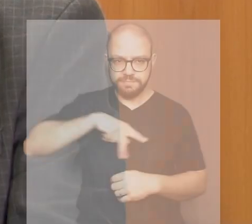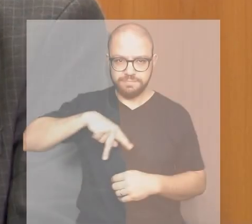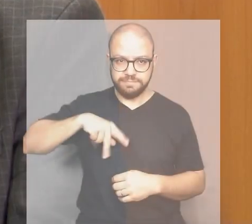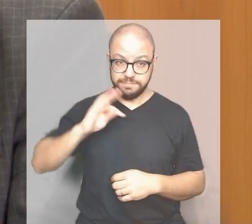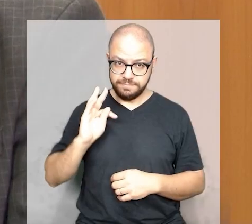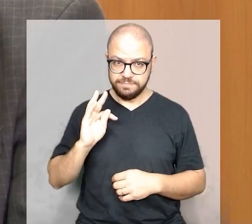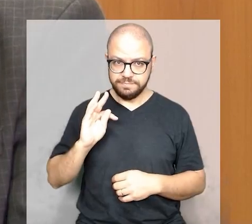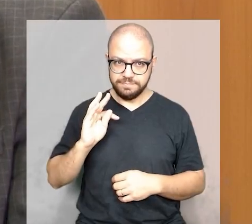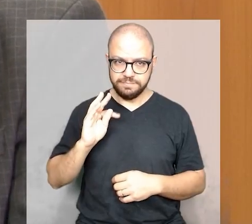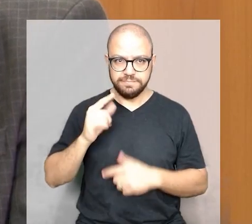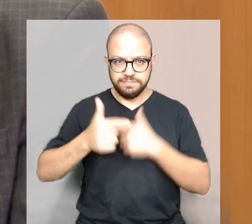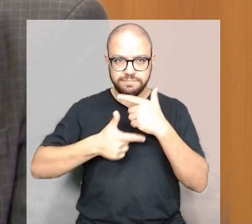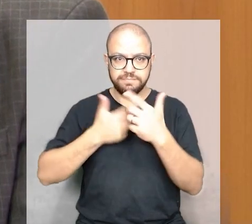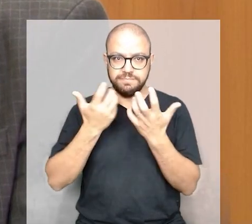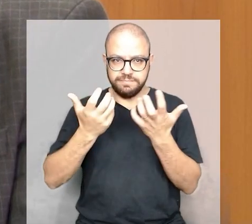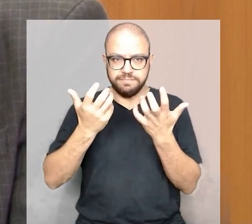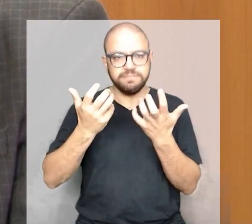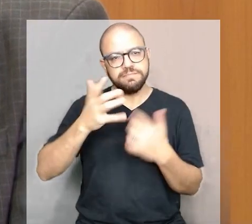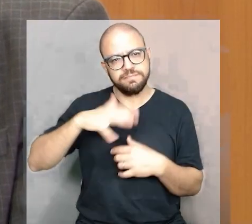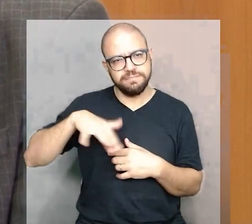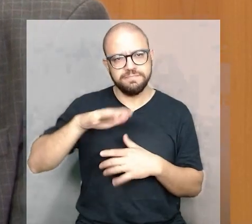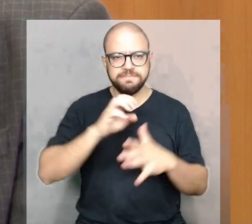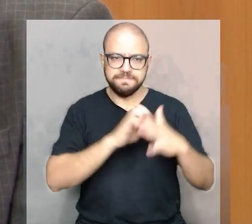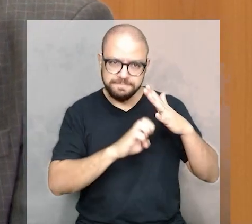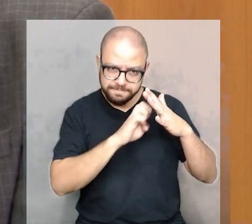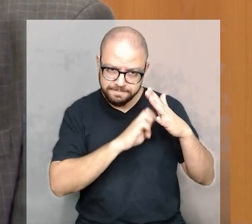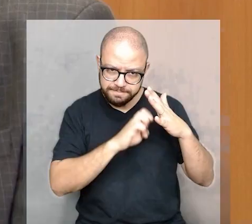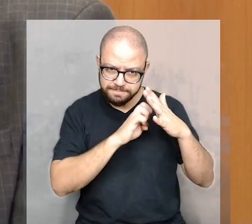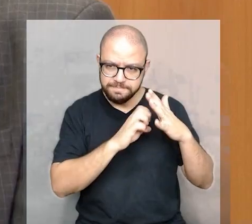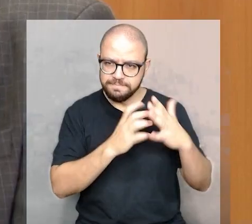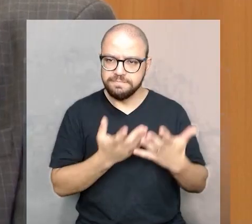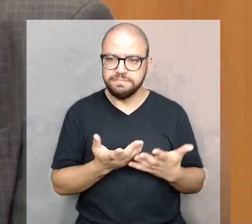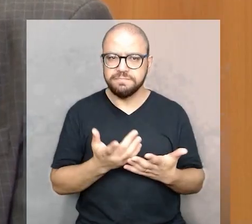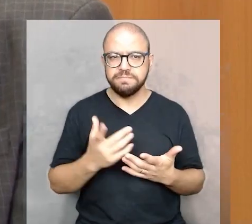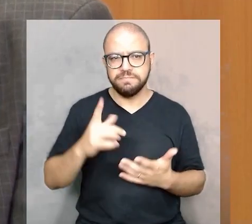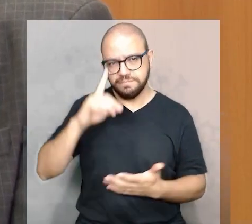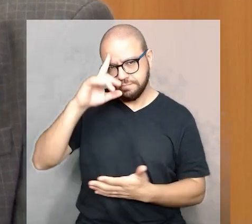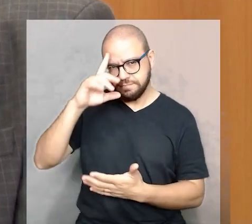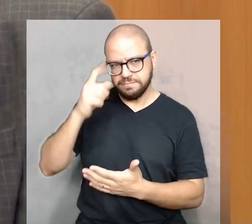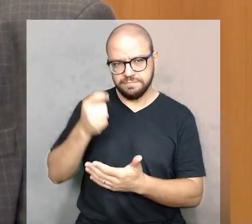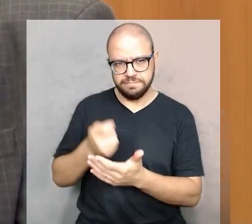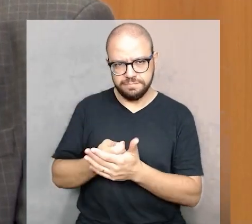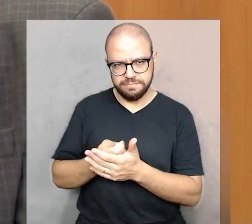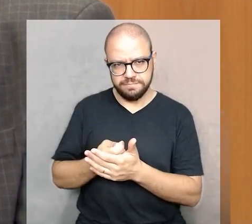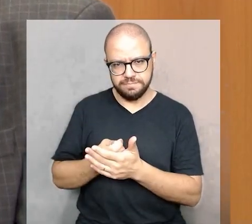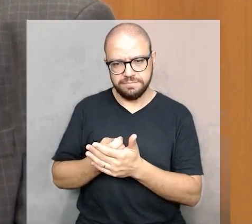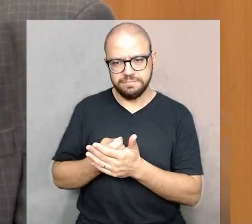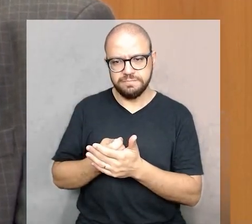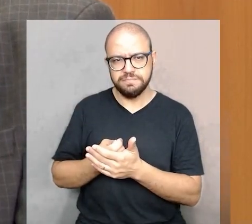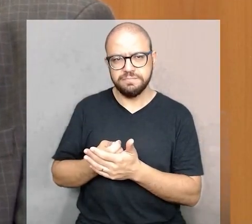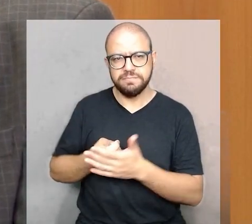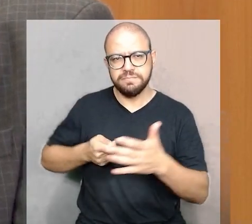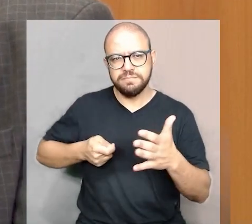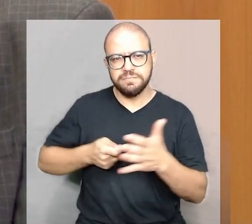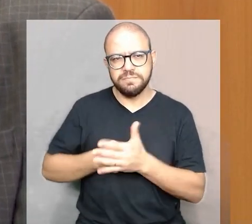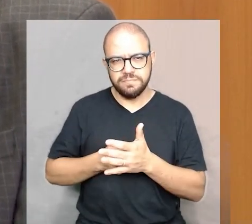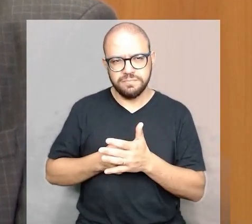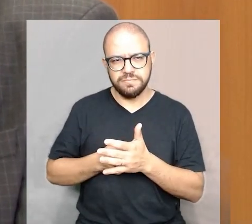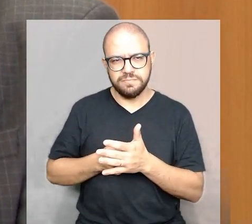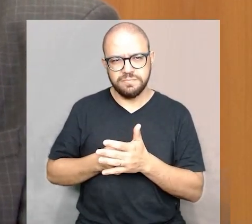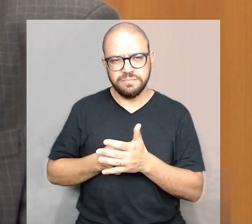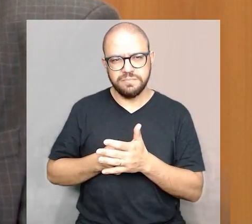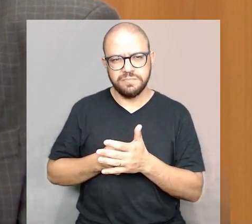O Ministério Público do Trabalho, ele quer que as empresas que se envolvam nisso, né? Por exemplo, tem uma decisão contrária condenando o